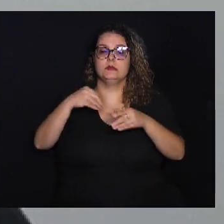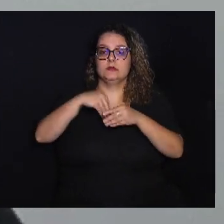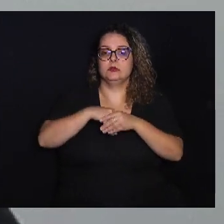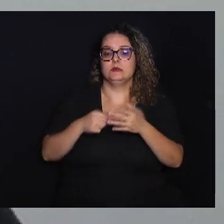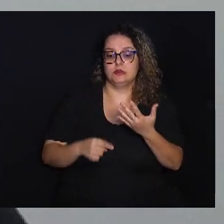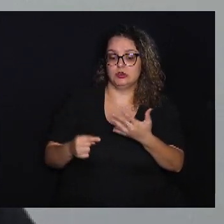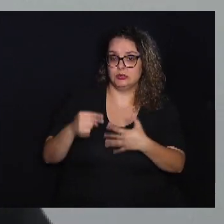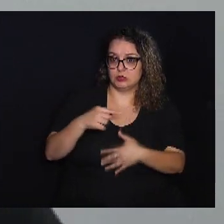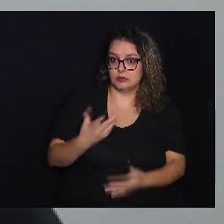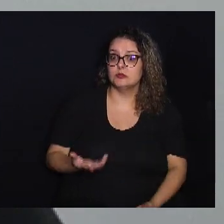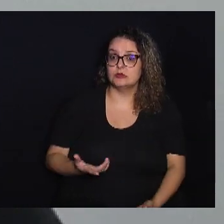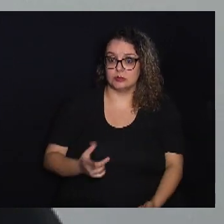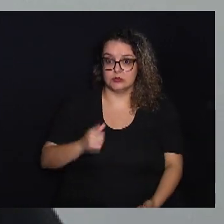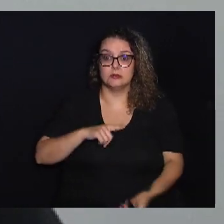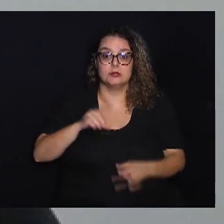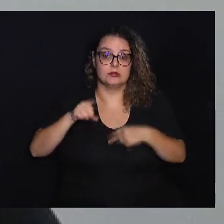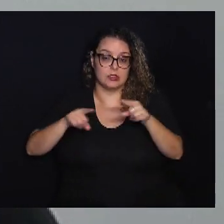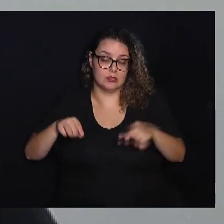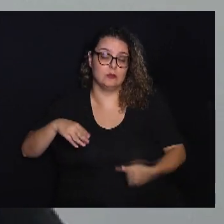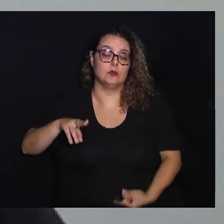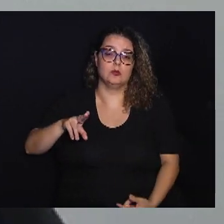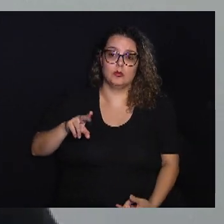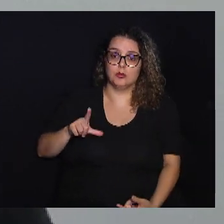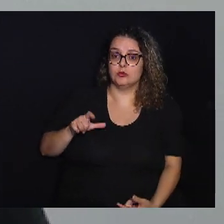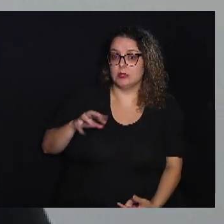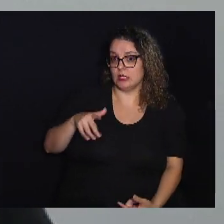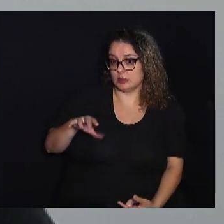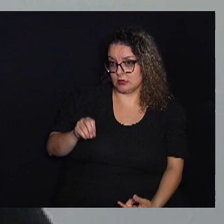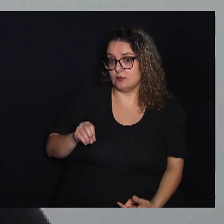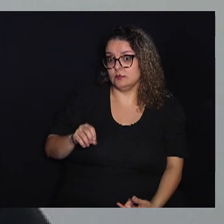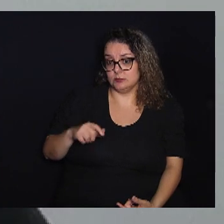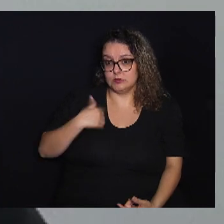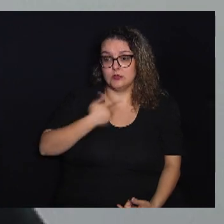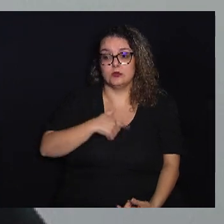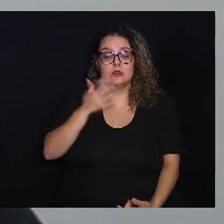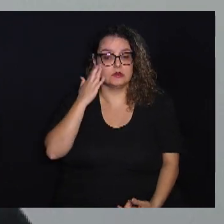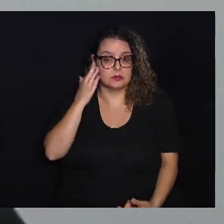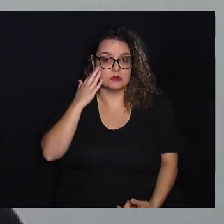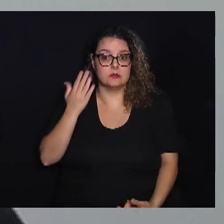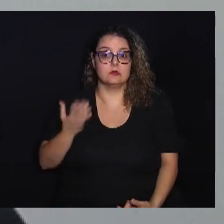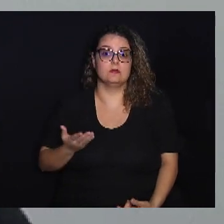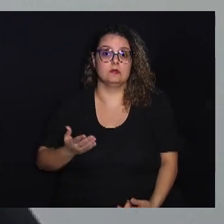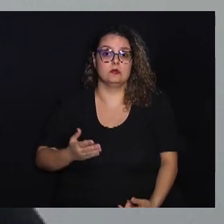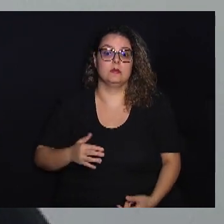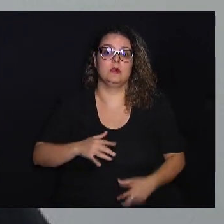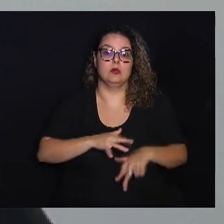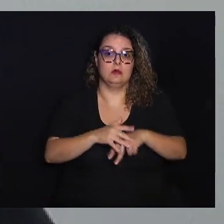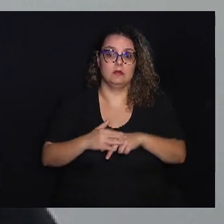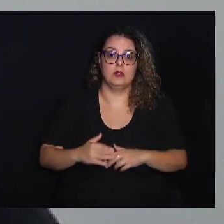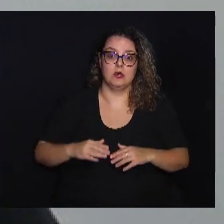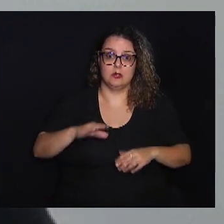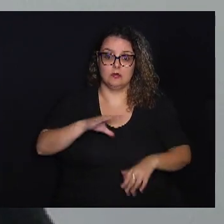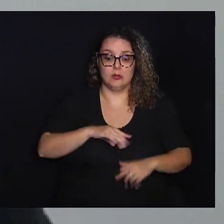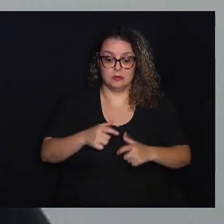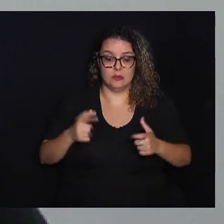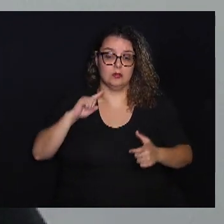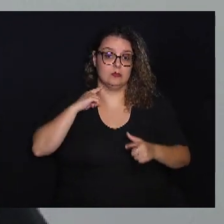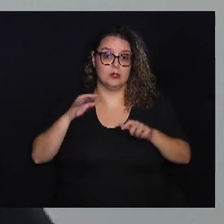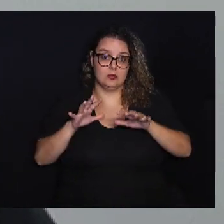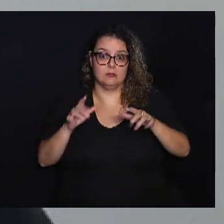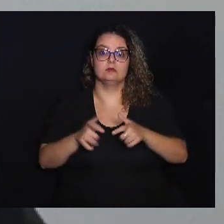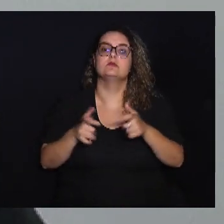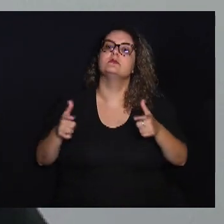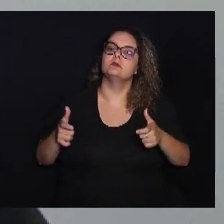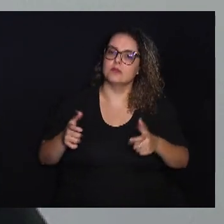aumentada, nós temos maior risco com certeza, tá? O que a gente ainda não sabe é como triar esses pacientes, tá? Porque a gente já tem